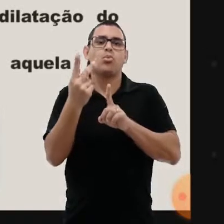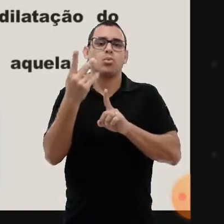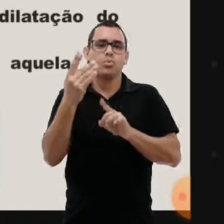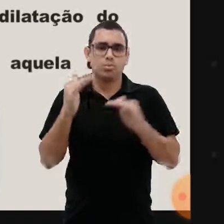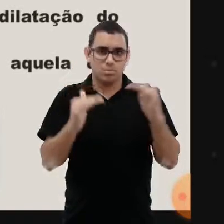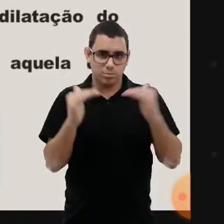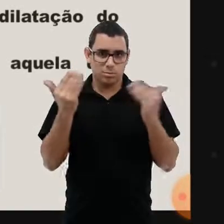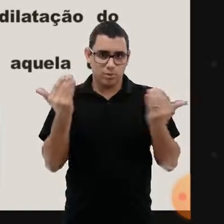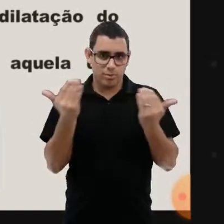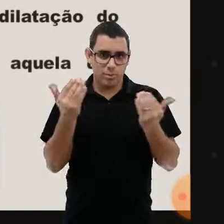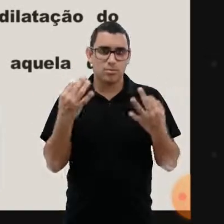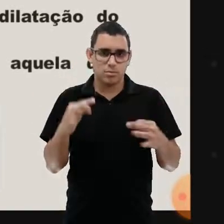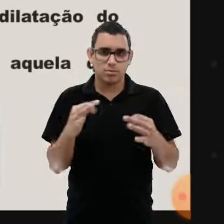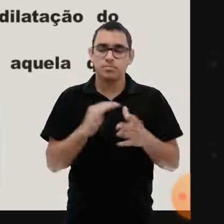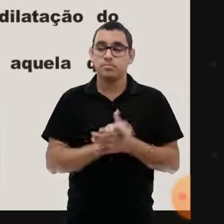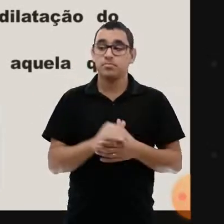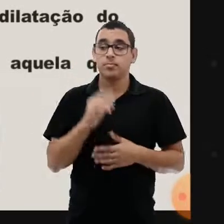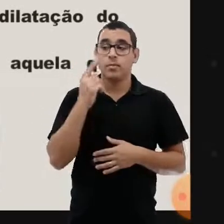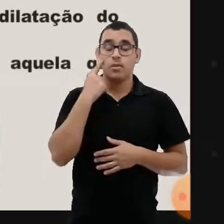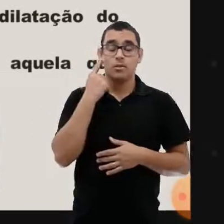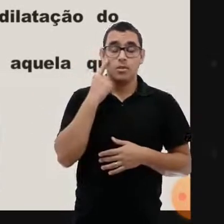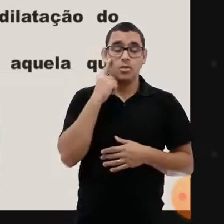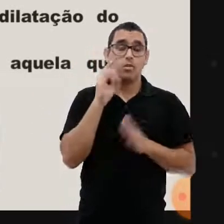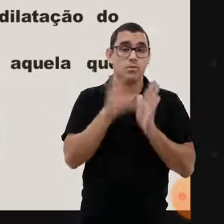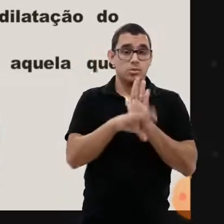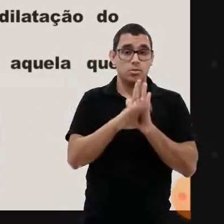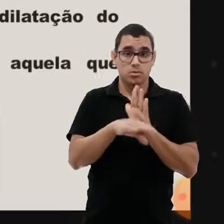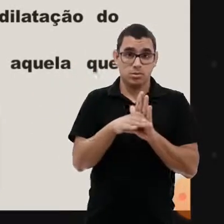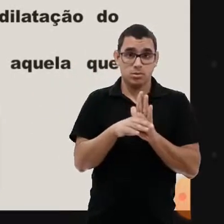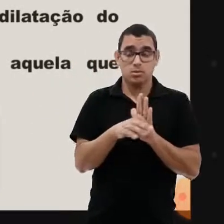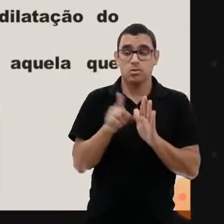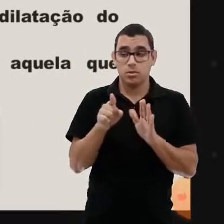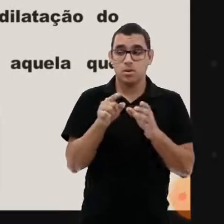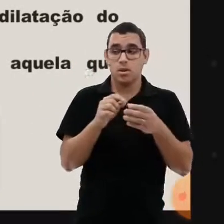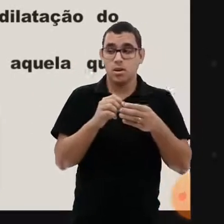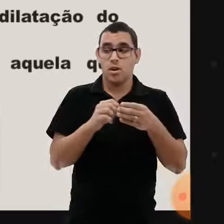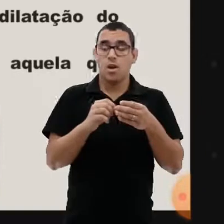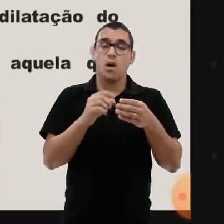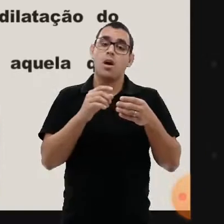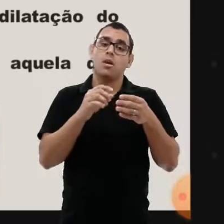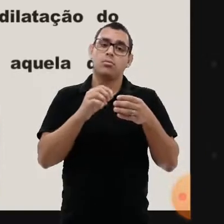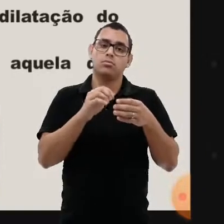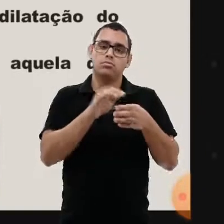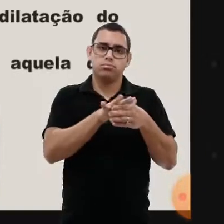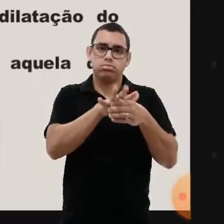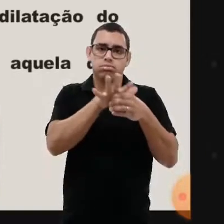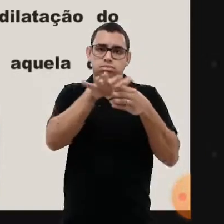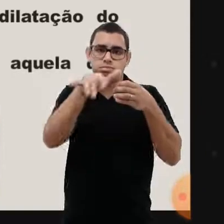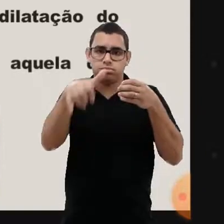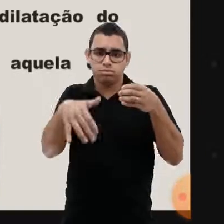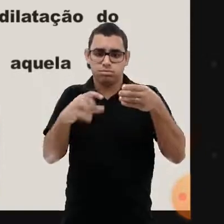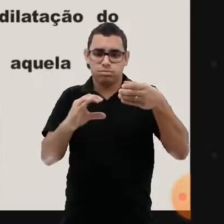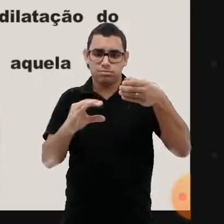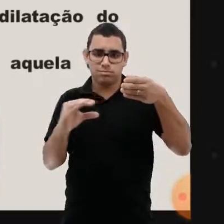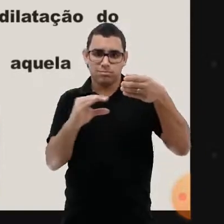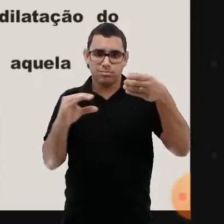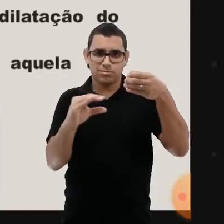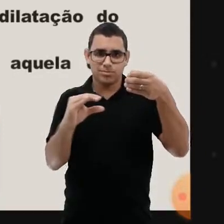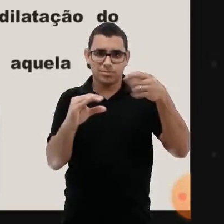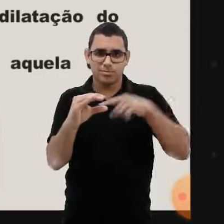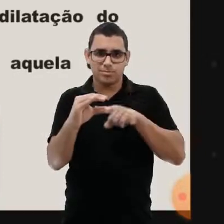Então, vamos agora entender alguns conceitos associados. A dilatação aparente é a quantidade de